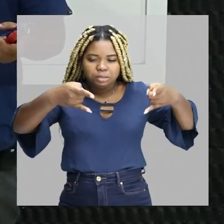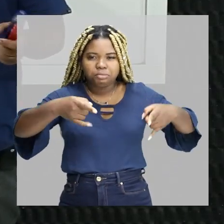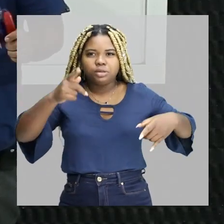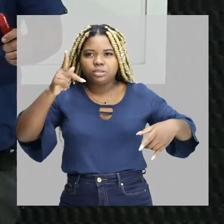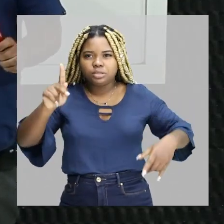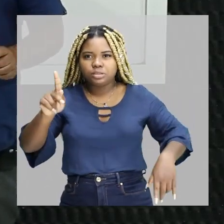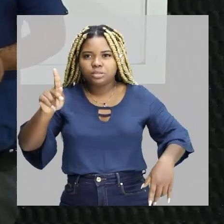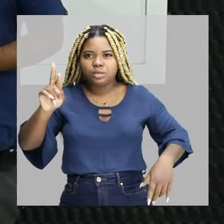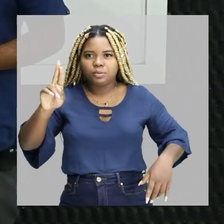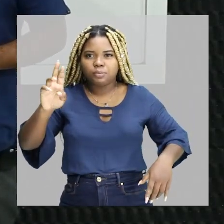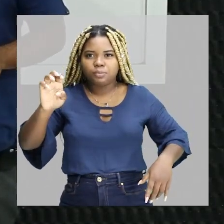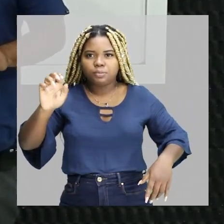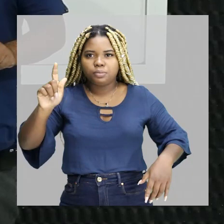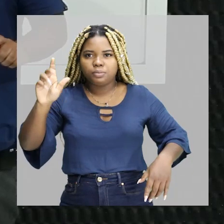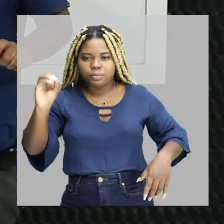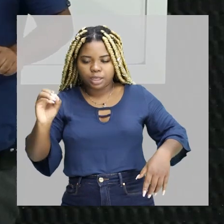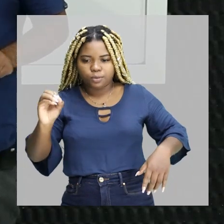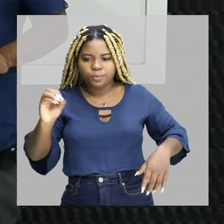e eles